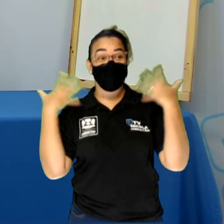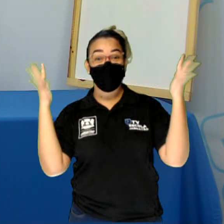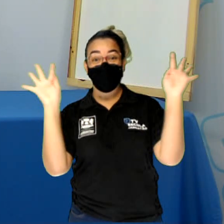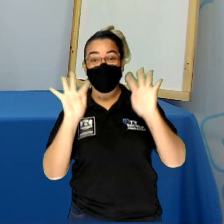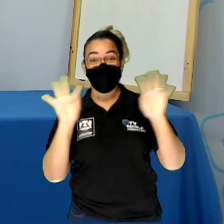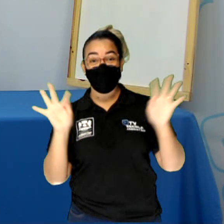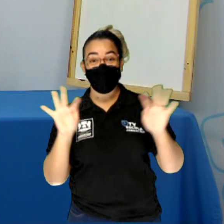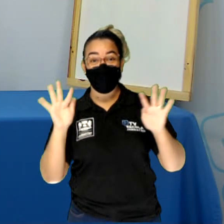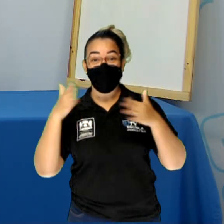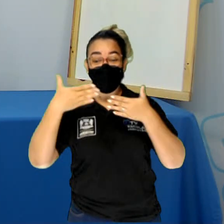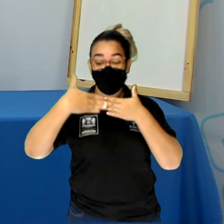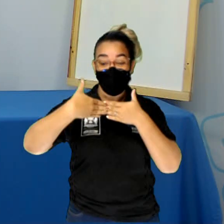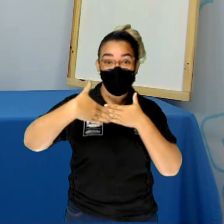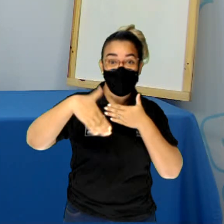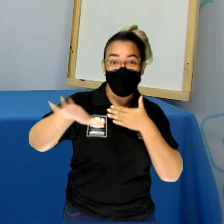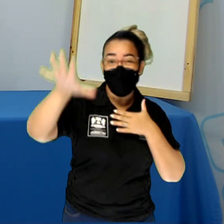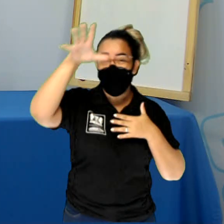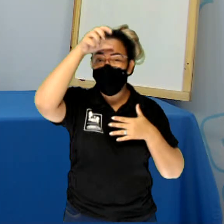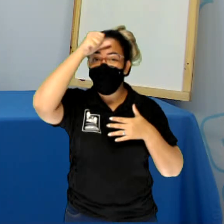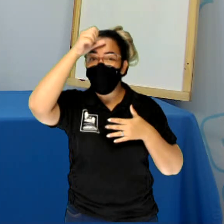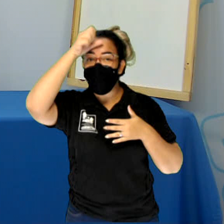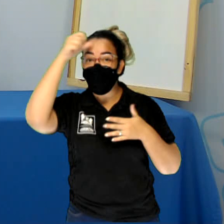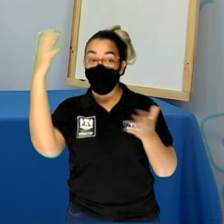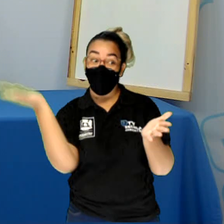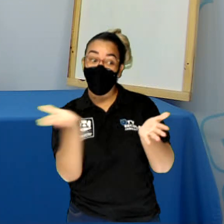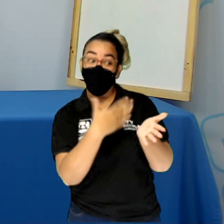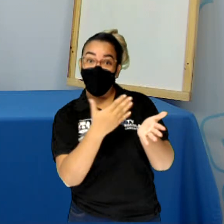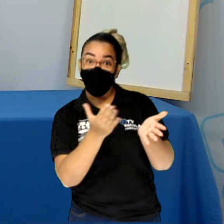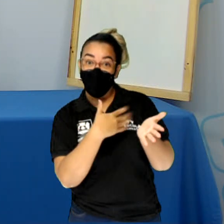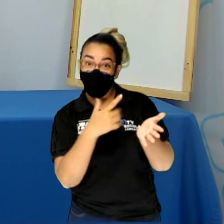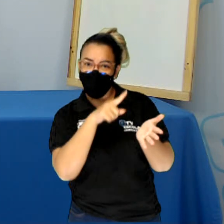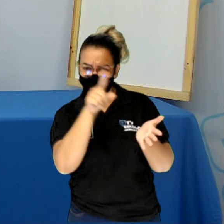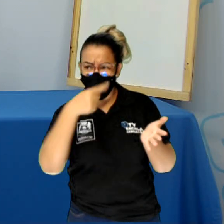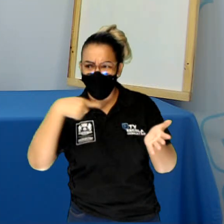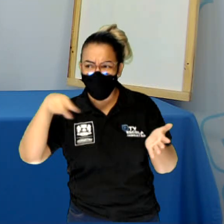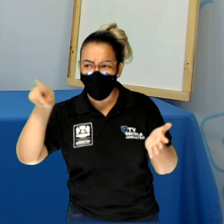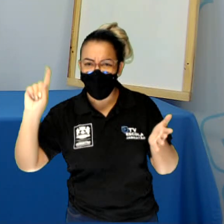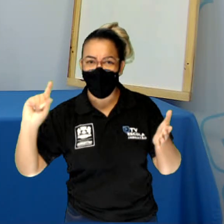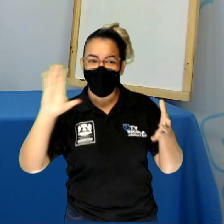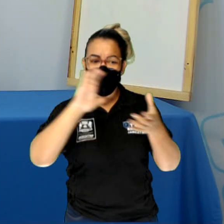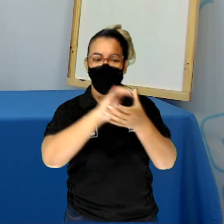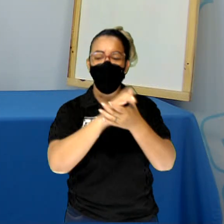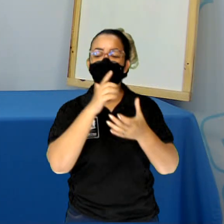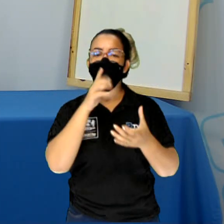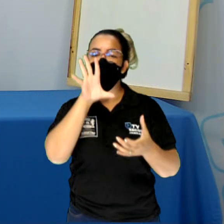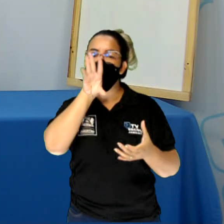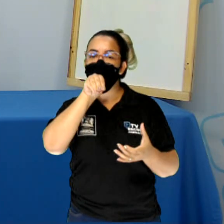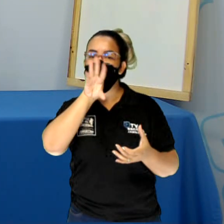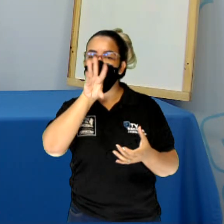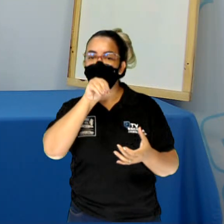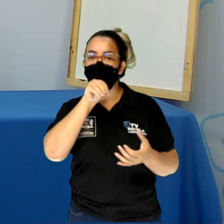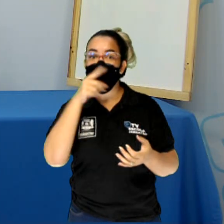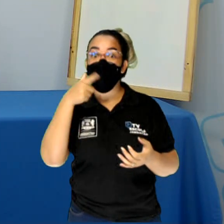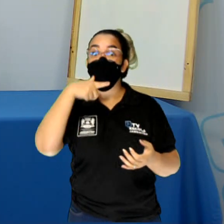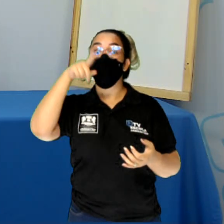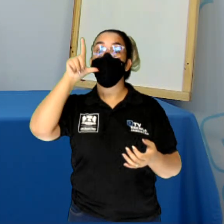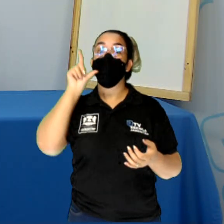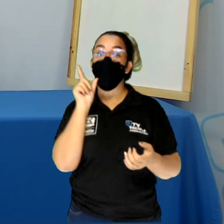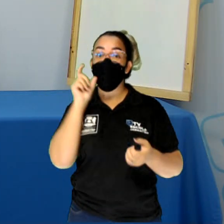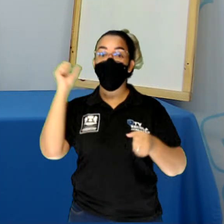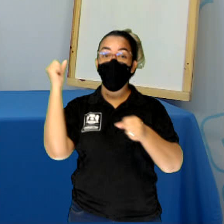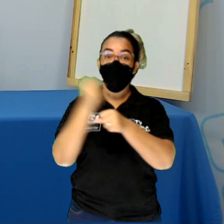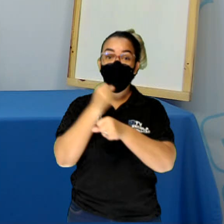para continuarmos aprendendo sobre o livro Você Vai ao Casamento do Pato. Ontem nós construímos